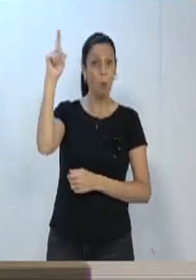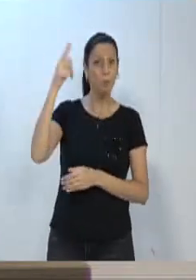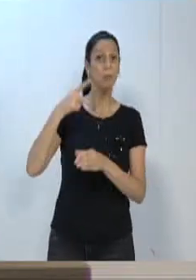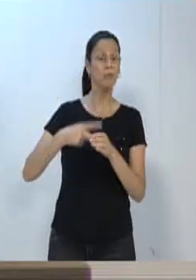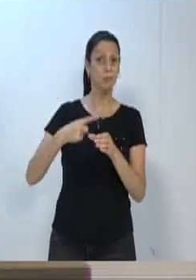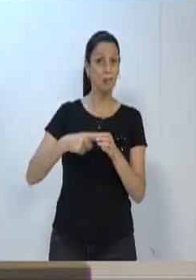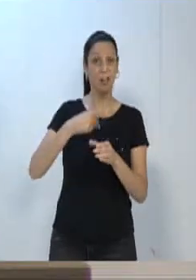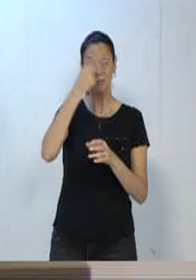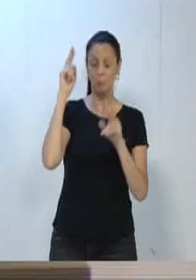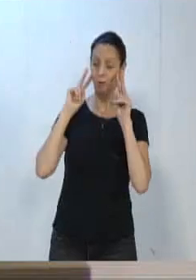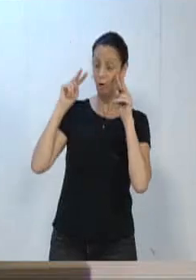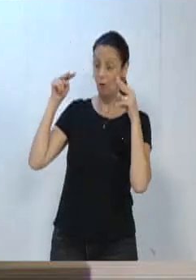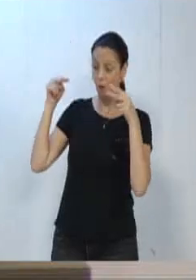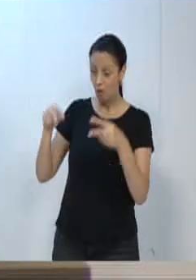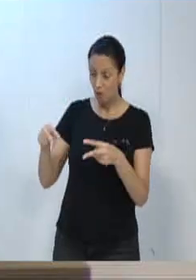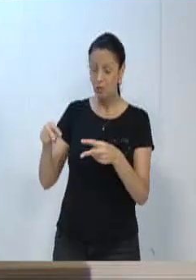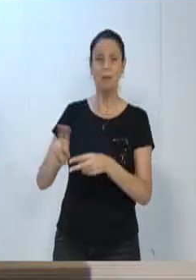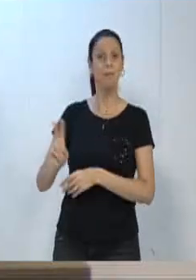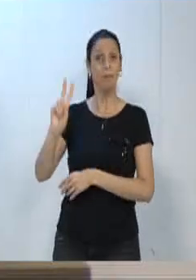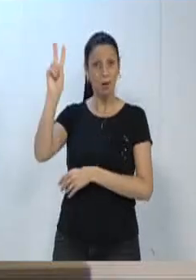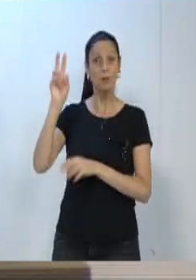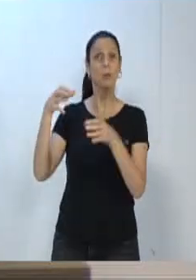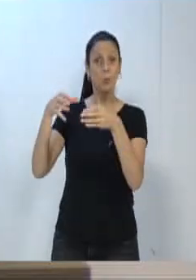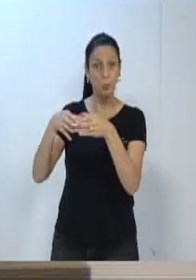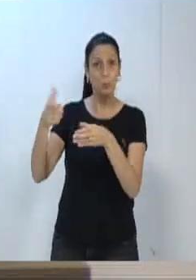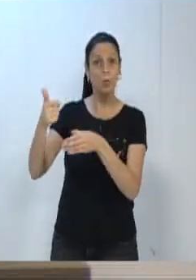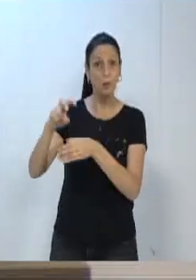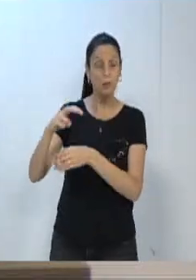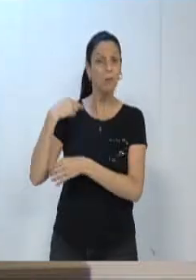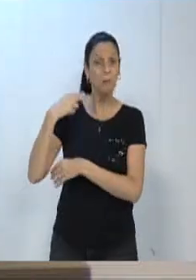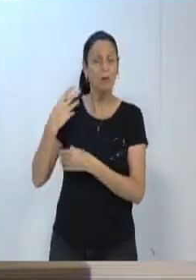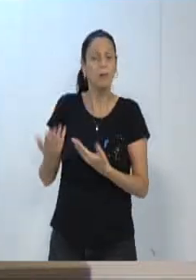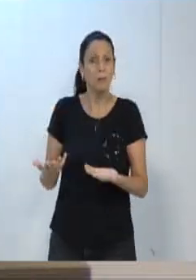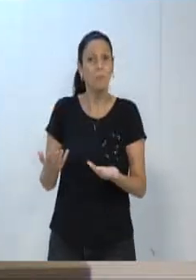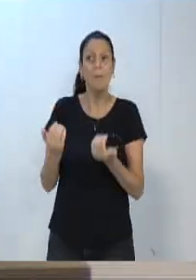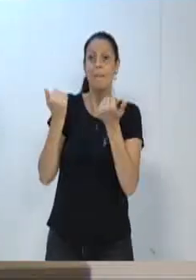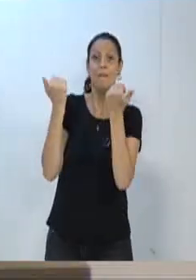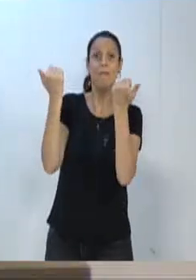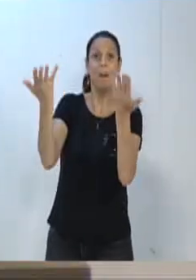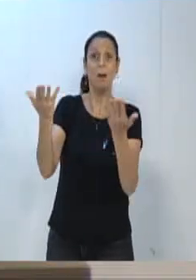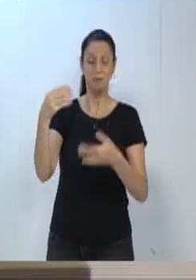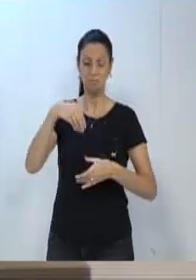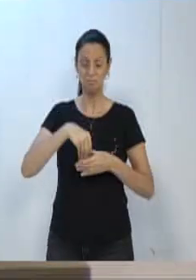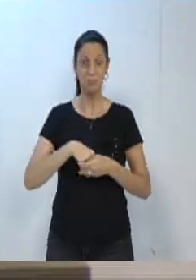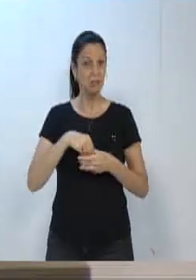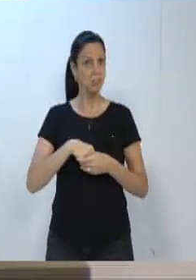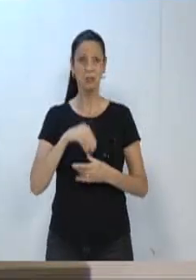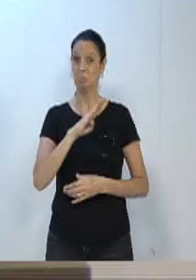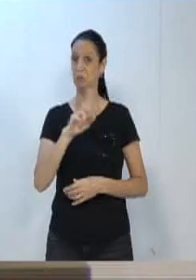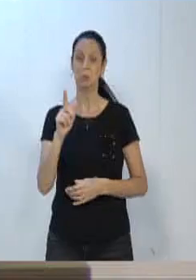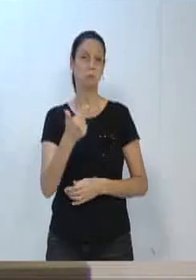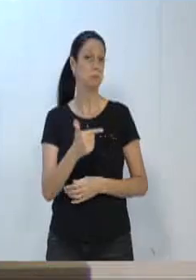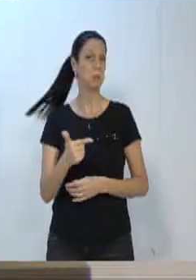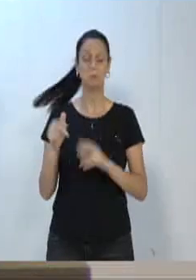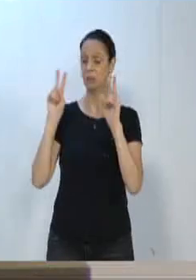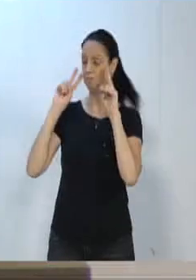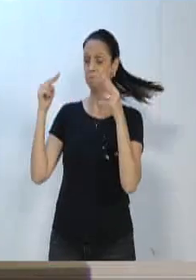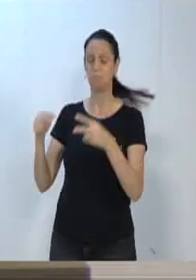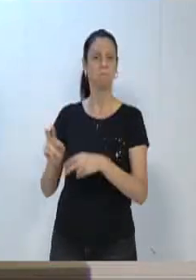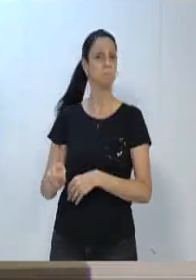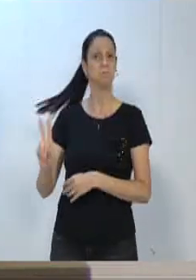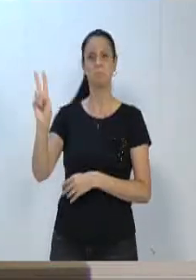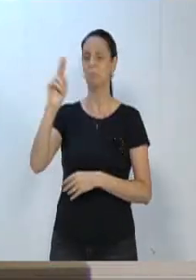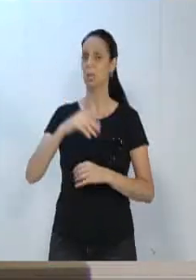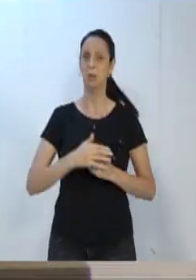estive participando de um pleito eleitoral agora, vereadorito, de deputado estadual, e escutei muito falar da Câmara Municipal de Blumenau, pelo empenho e